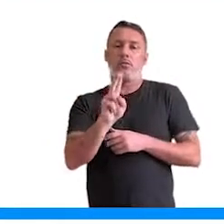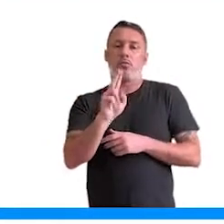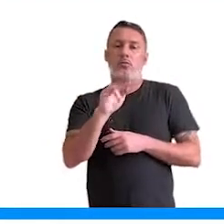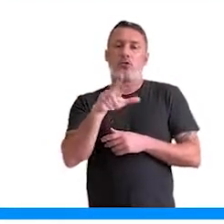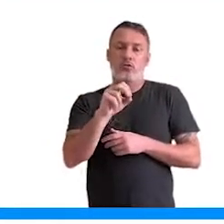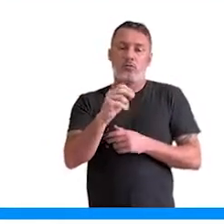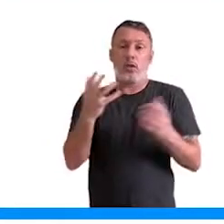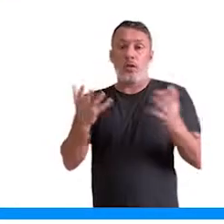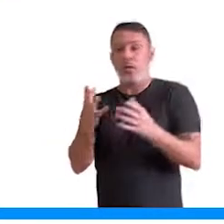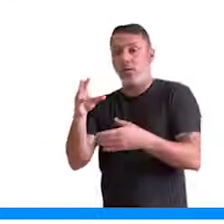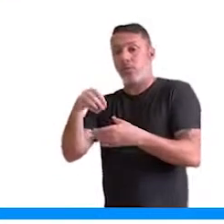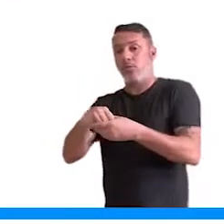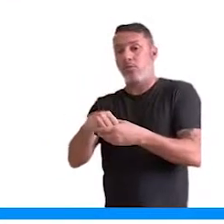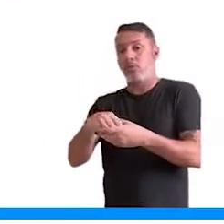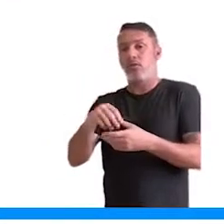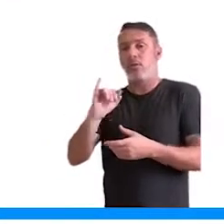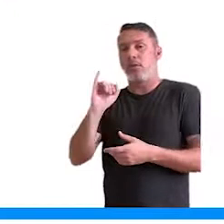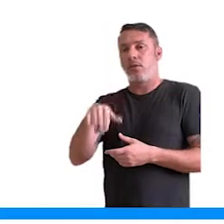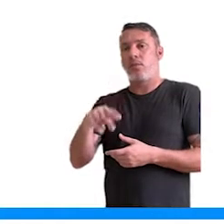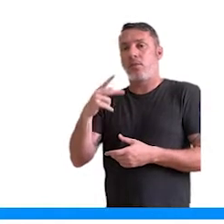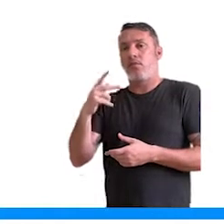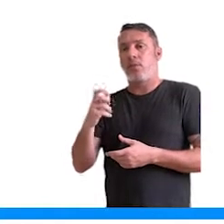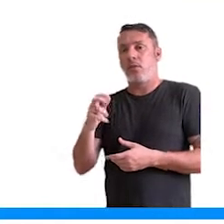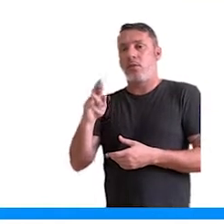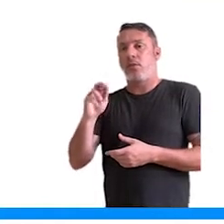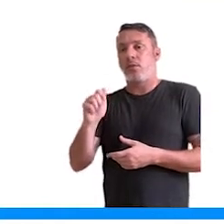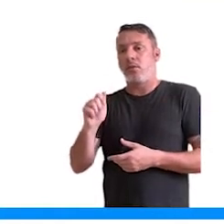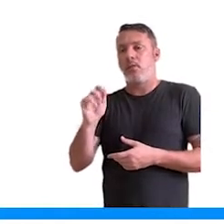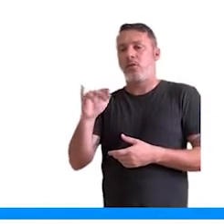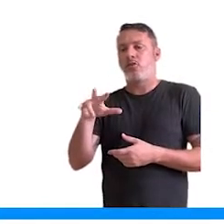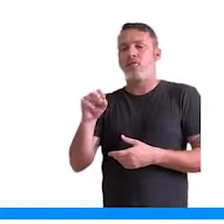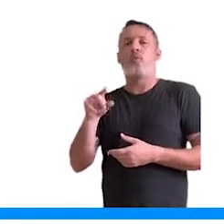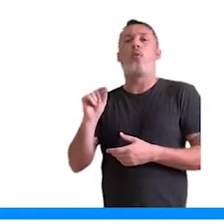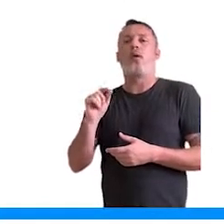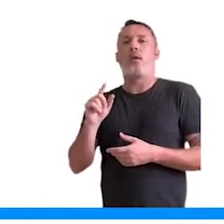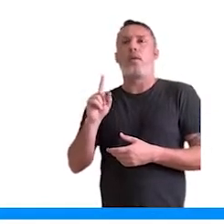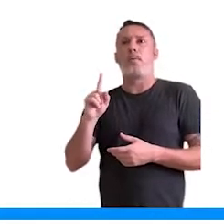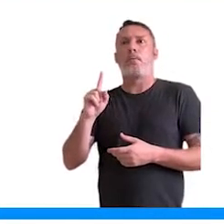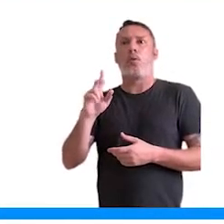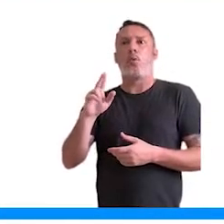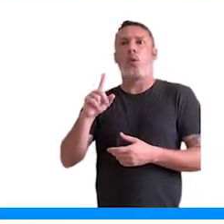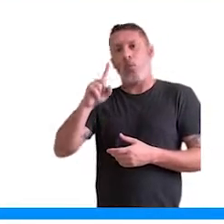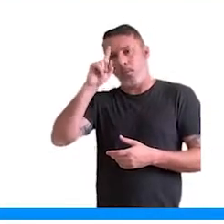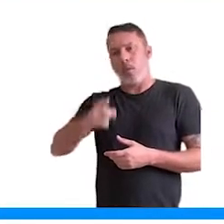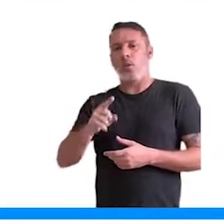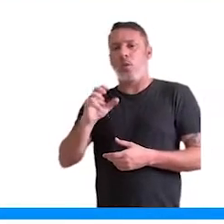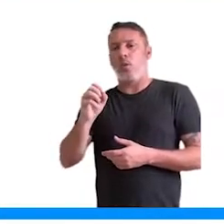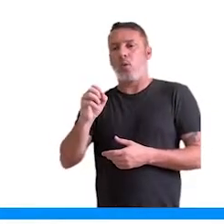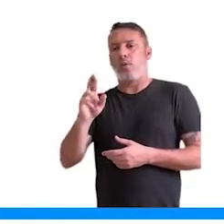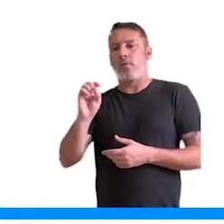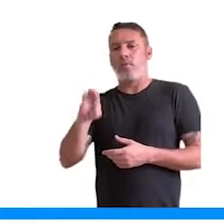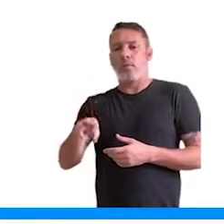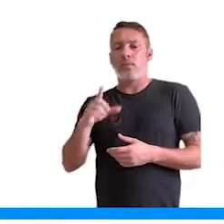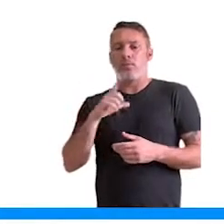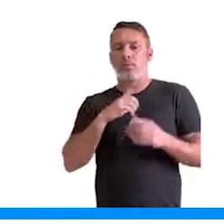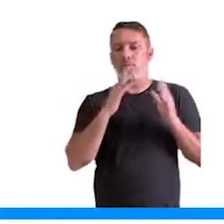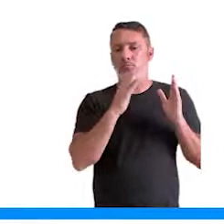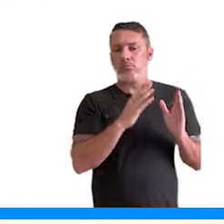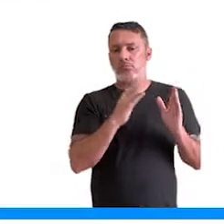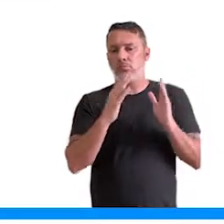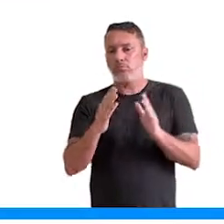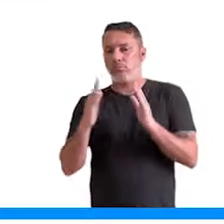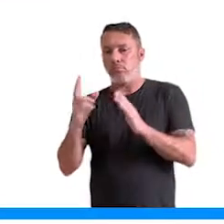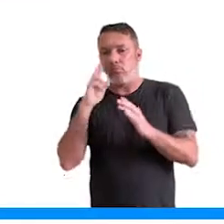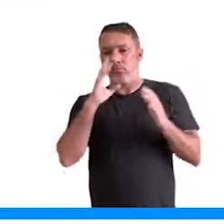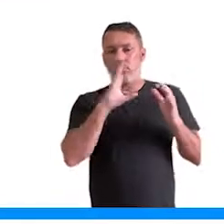vamos ver o imperativo. Então tem alguns verbinhos aí, ó. Bem, as, di, se, sal,